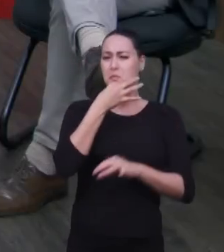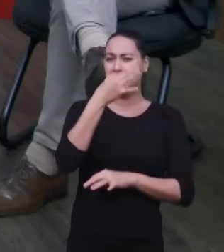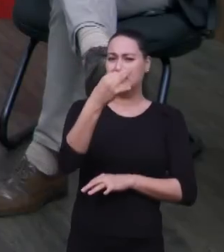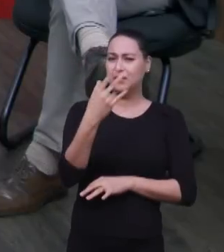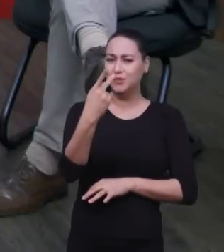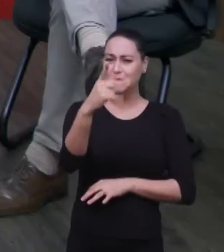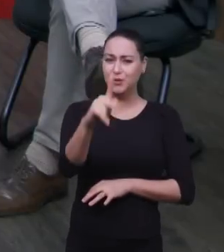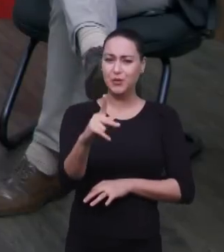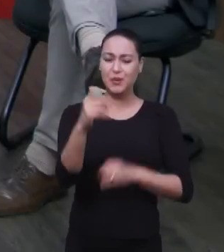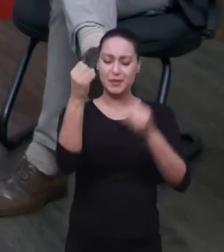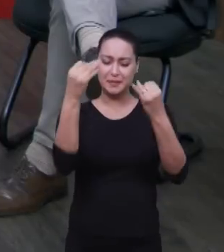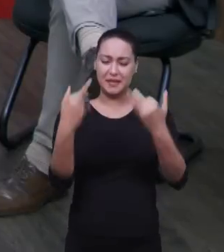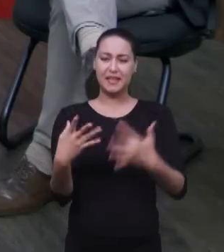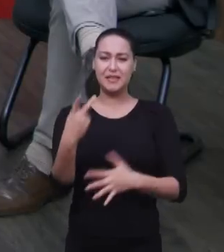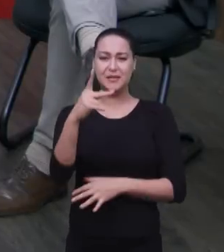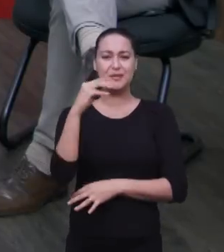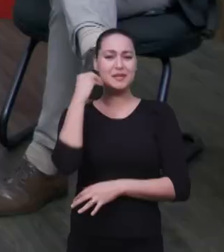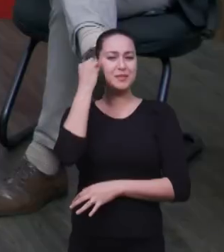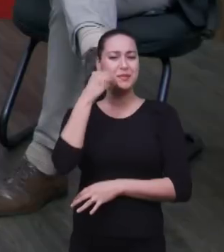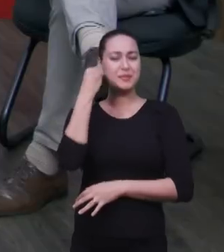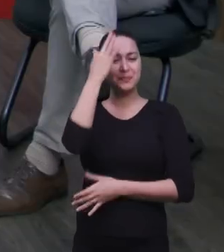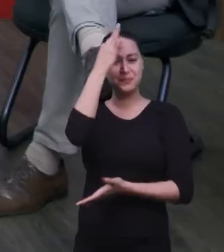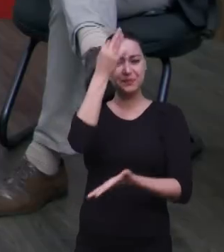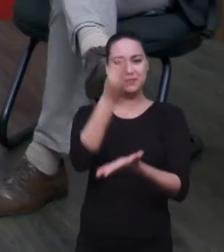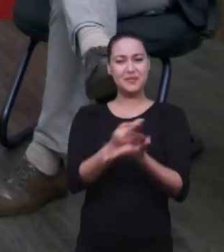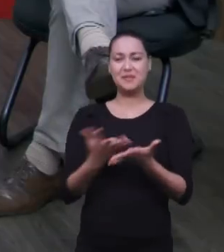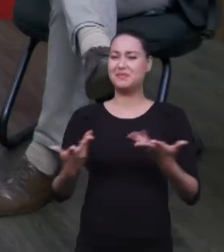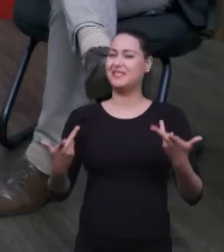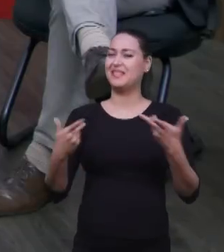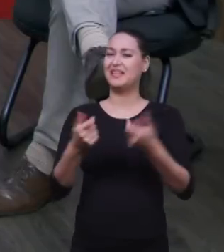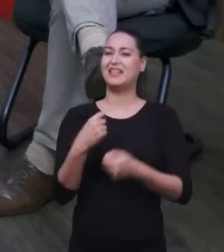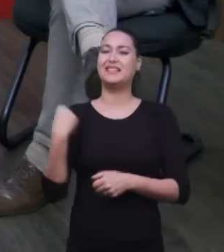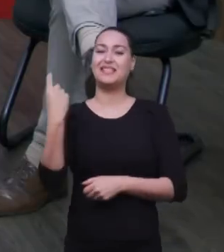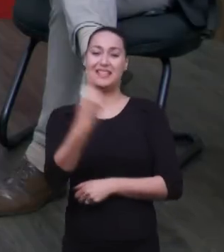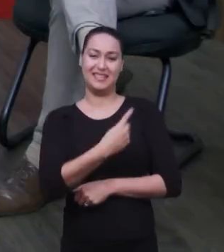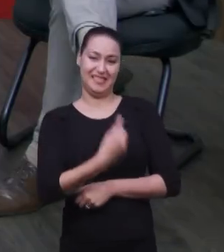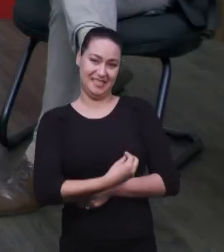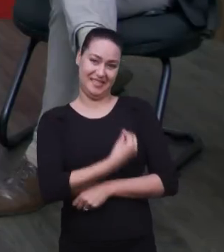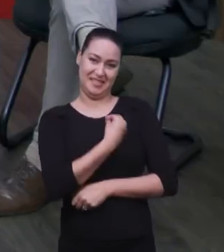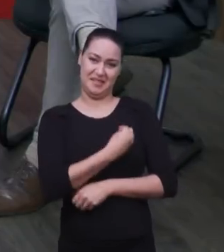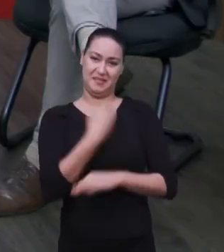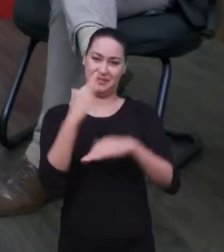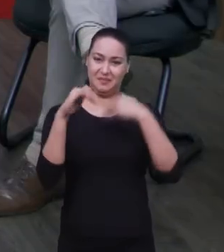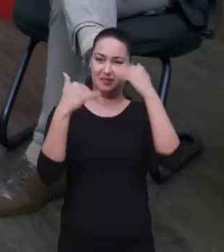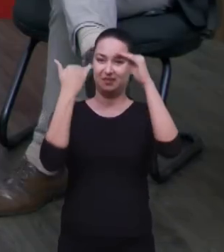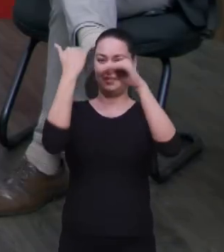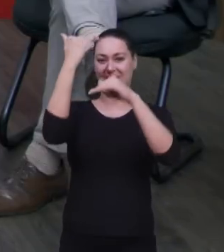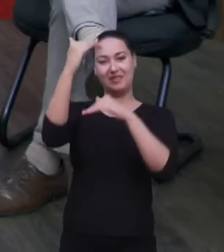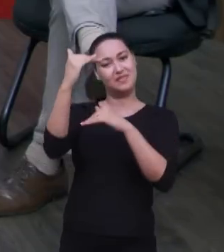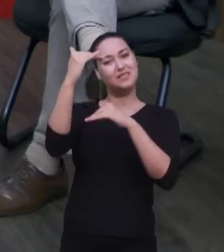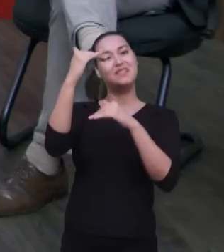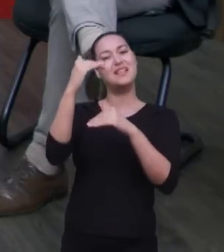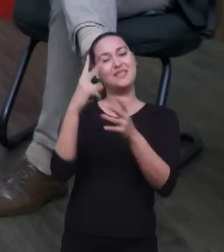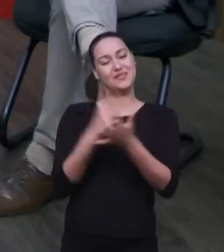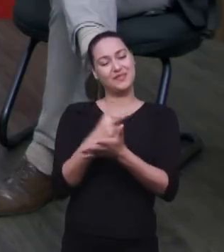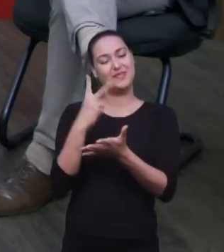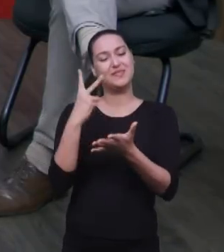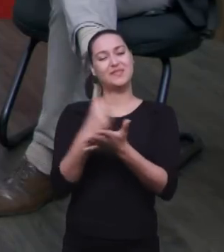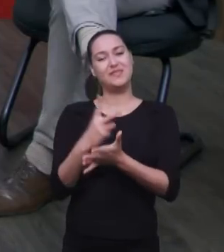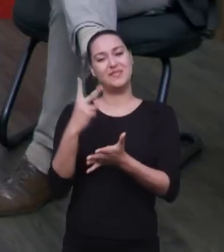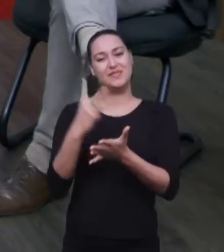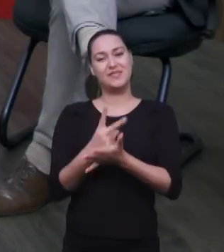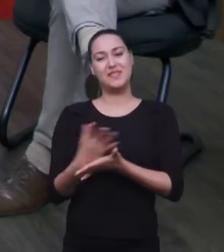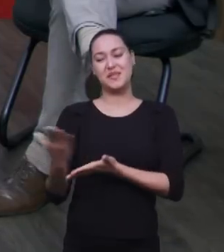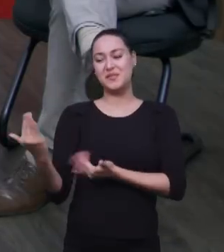comentário, falar sobre a sua experiência de fé. Isso é maravilhoso. O que nós estamos vivendo é um crescimento da obra,